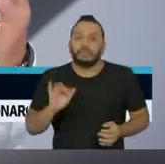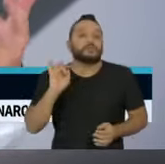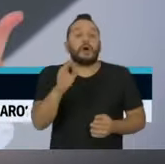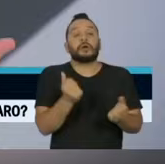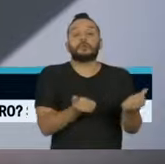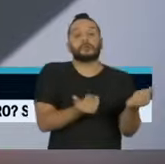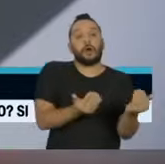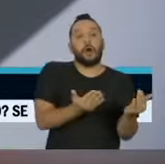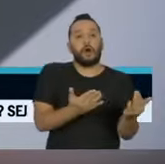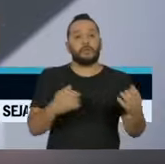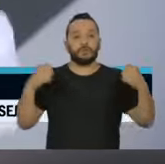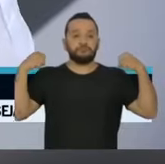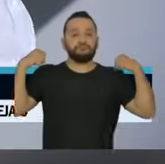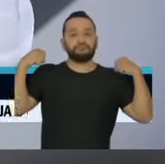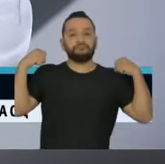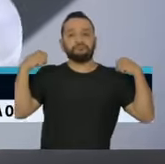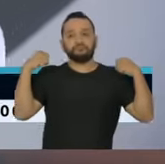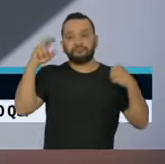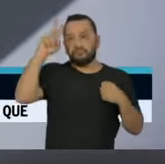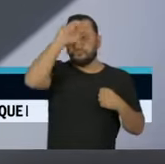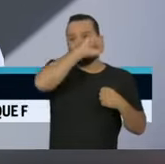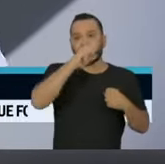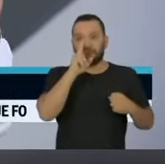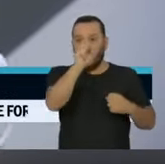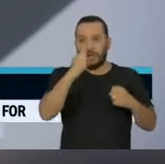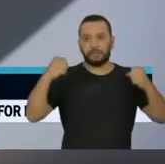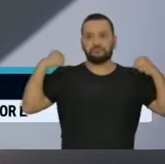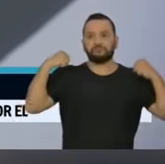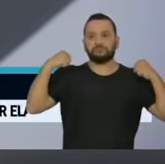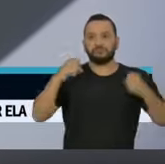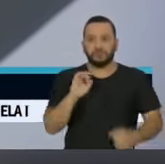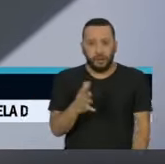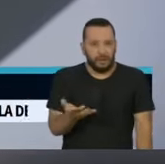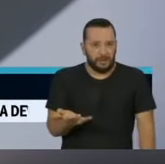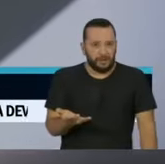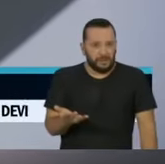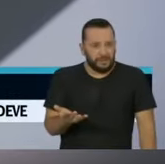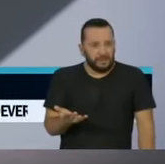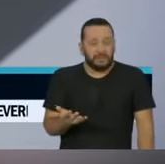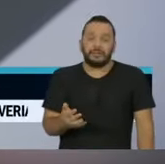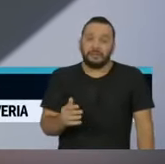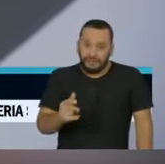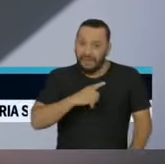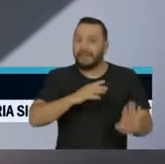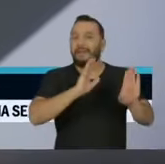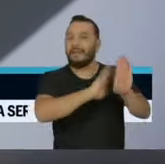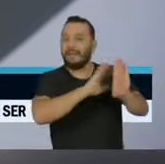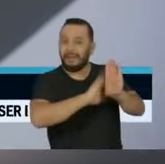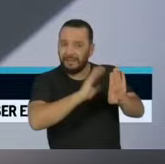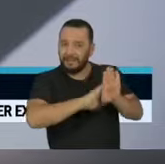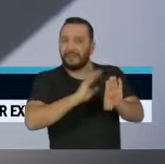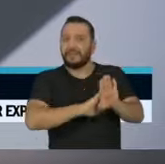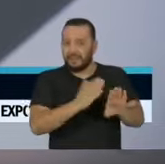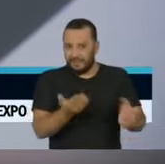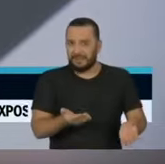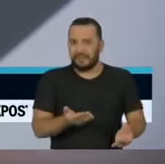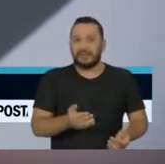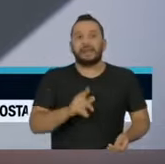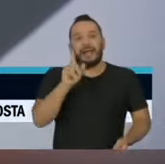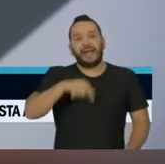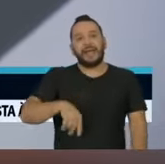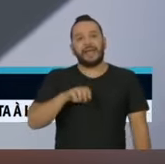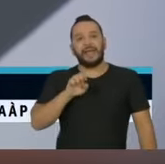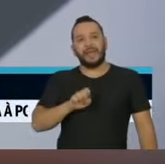jovens e atletas trouxe a gente pegar pedaços da fala e uma lógica intensa isso chama